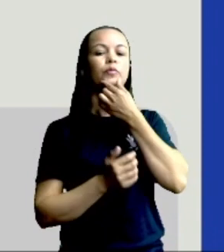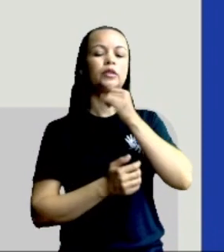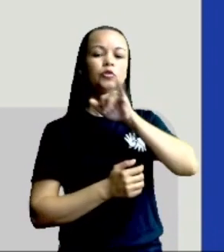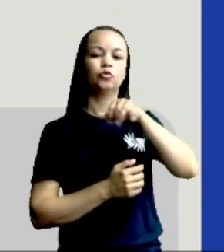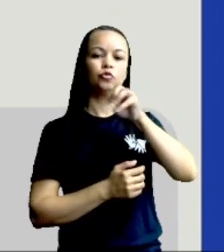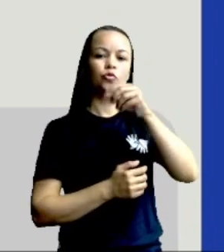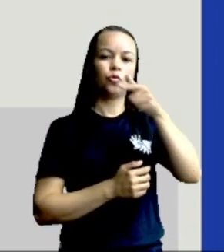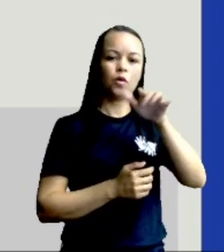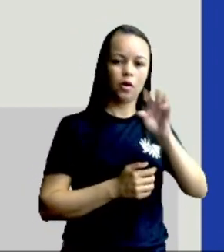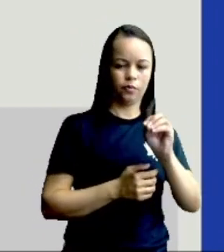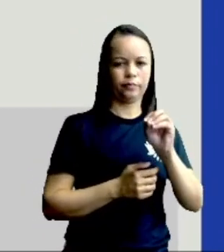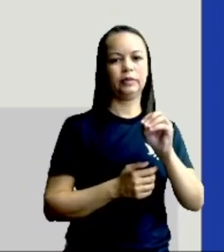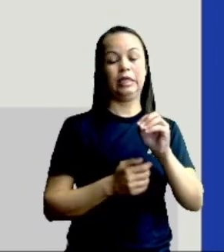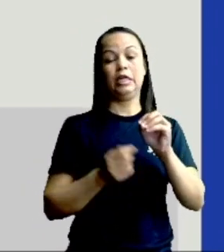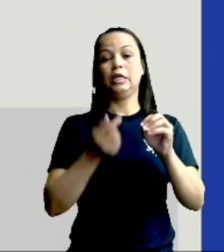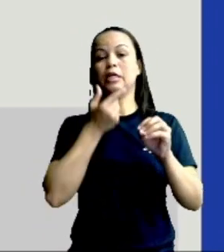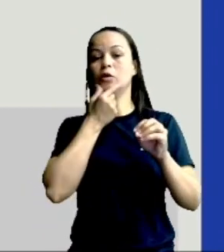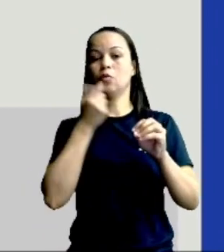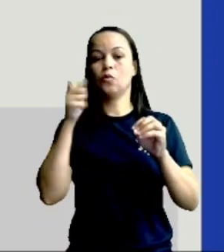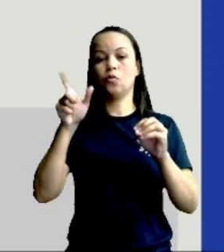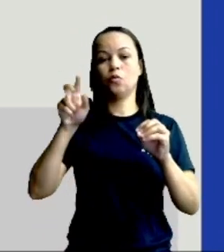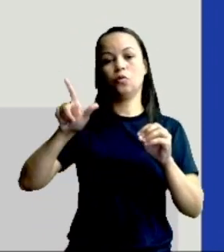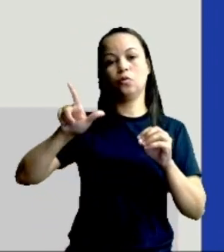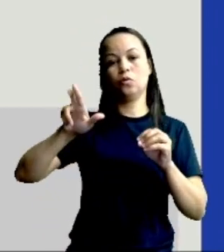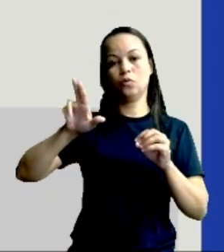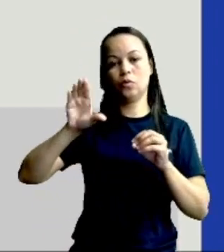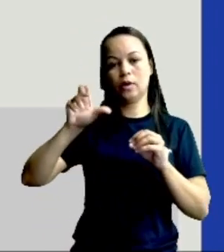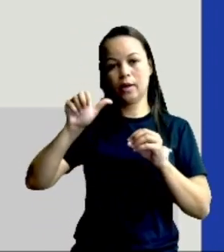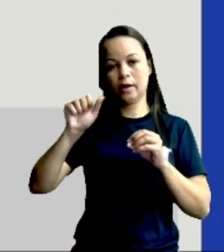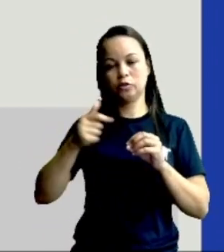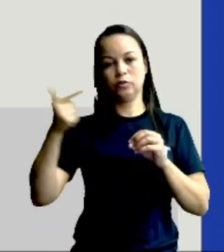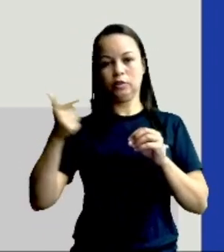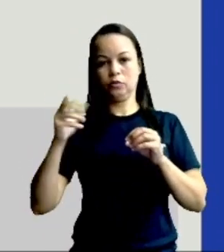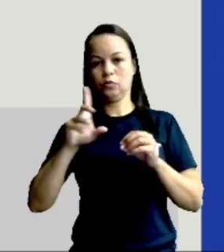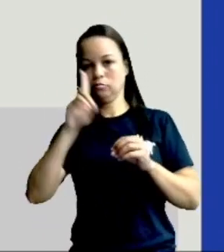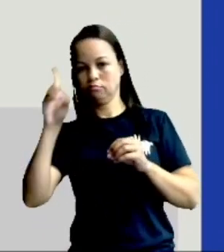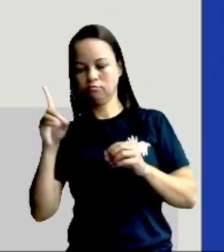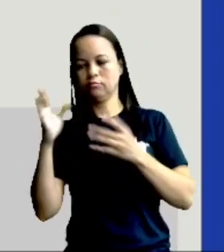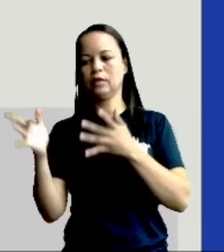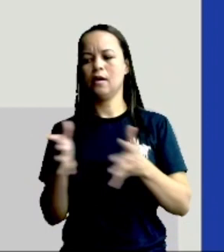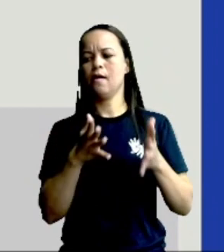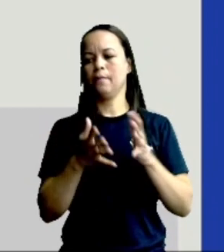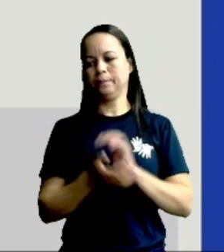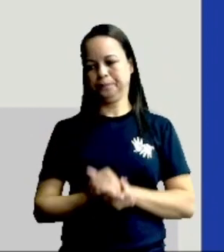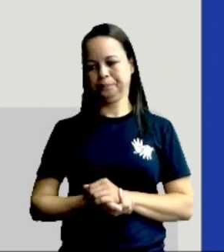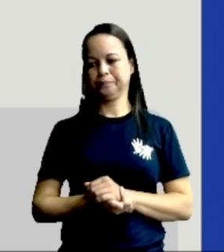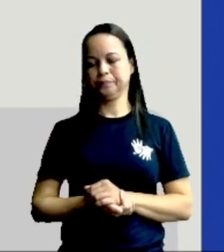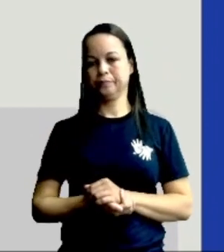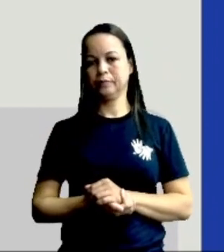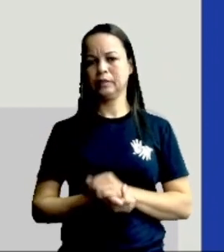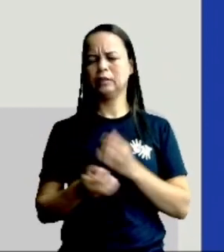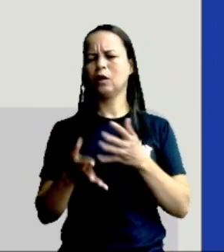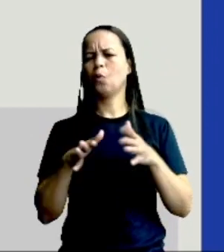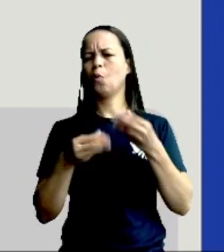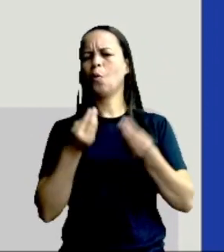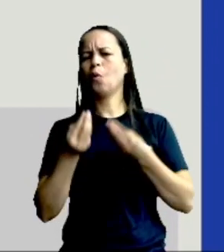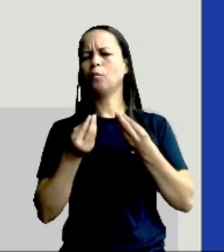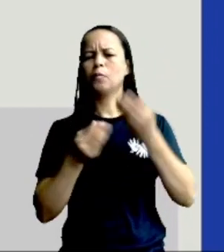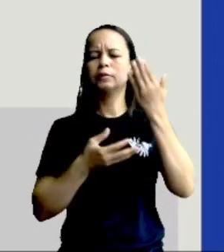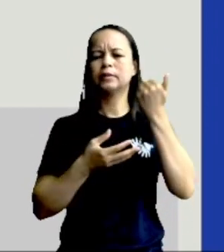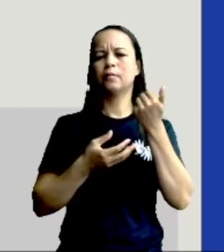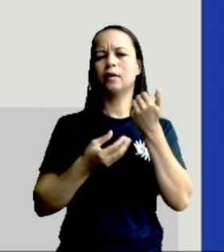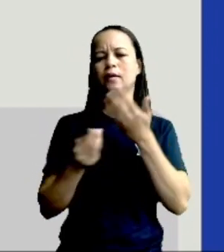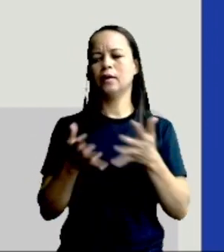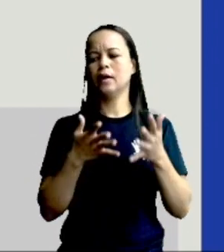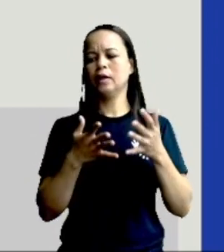dia, Lucas, segundo dia, a mesma quantidade. Como eu vou descobrir isso, gente? Eu preciso saber, no segundo dia de João e